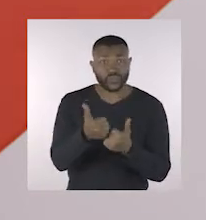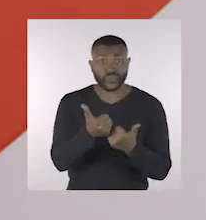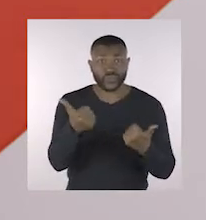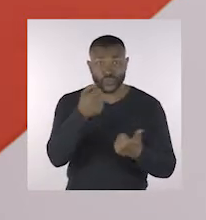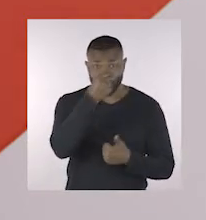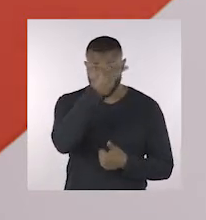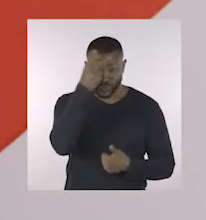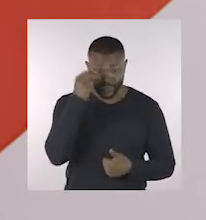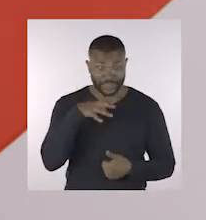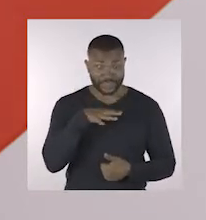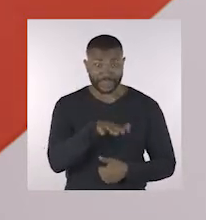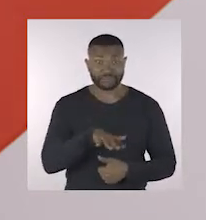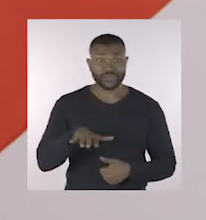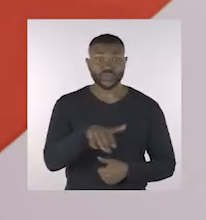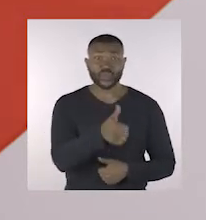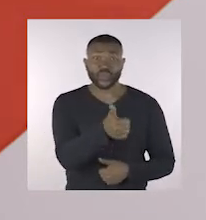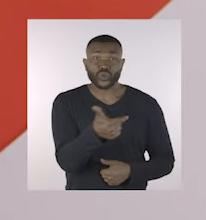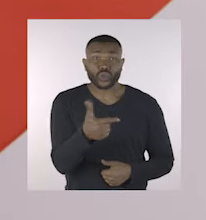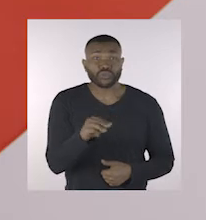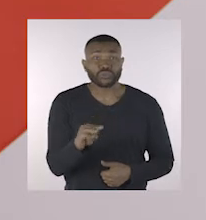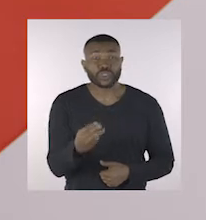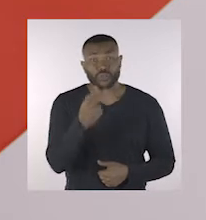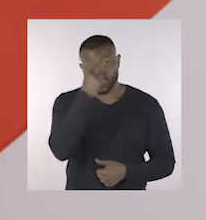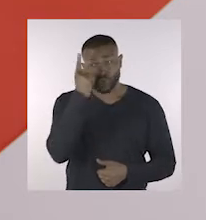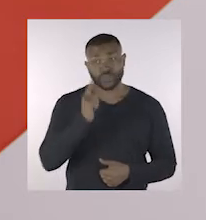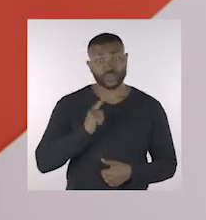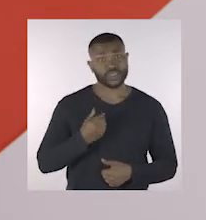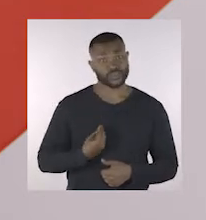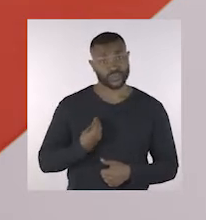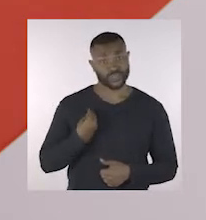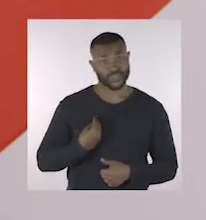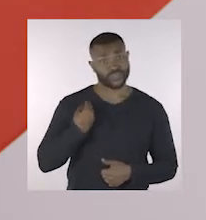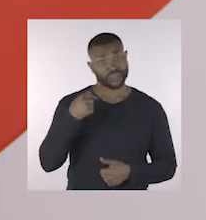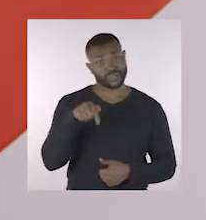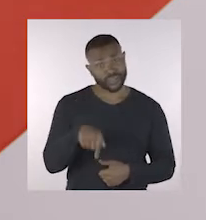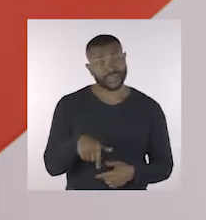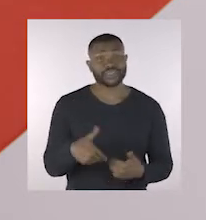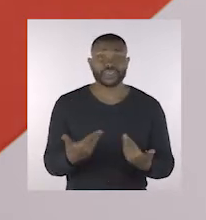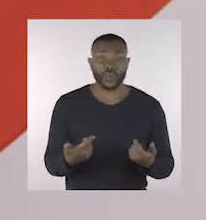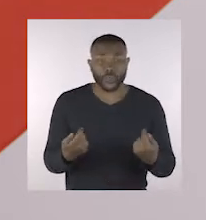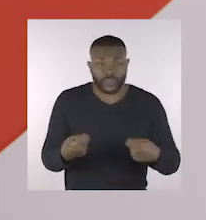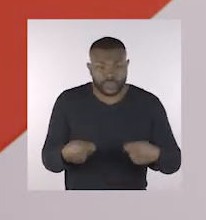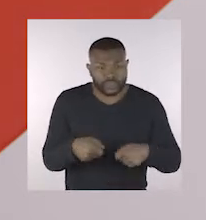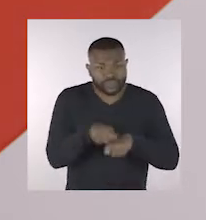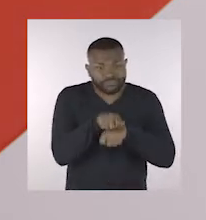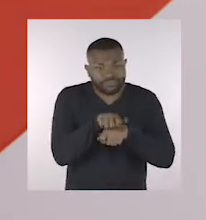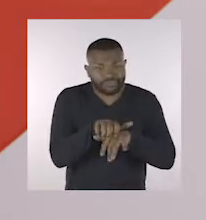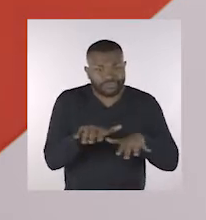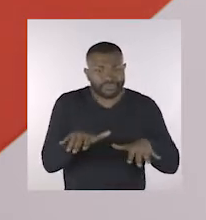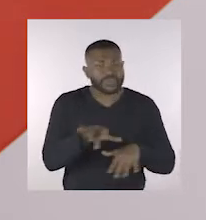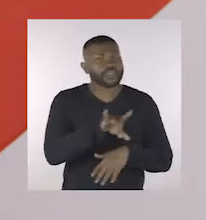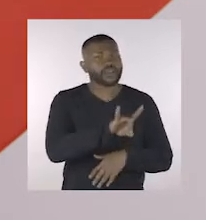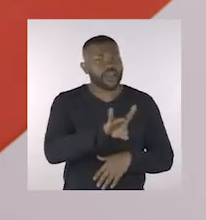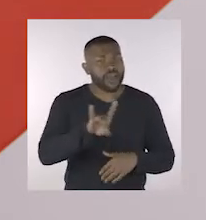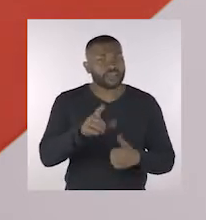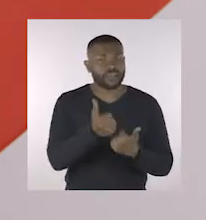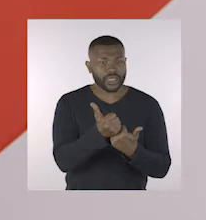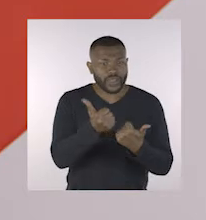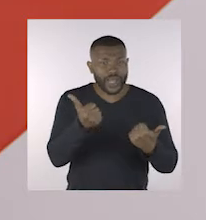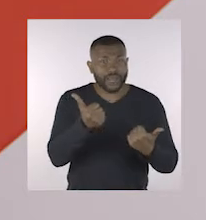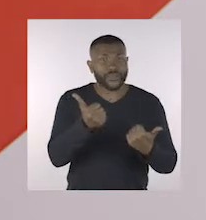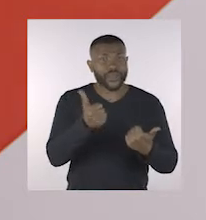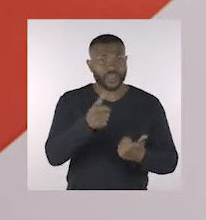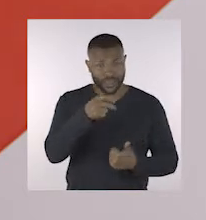nas prefeituras porque São Paulo uma cidade de 12 milhões de habitantes Então você tem que tem que ter centralizar casas e